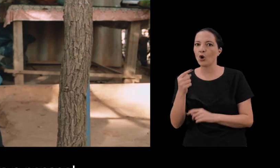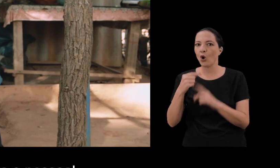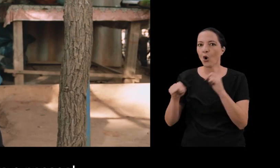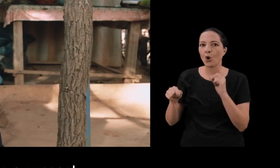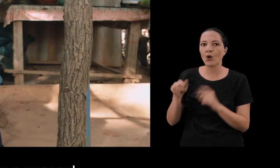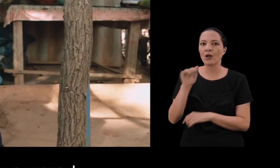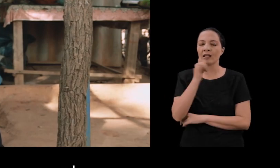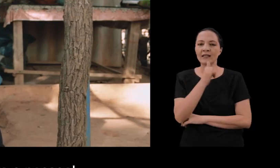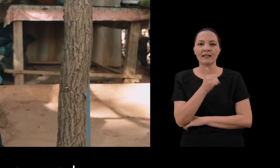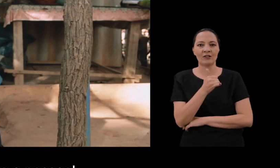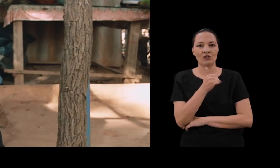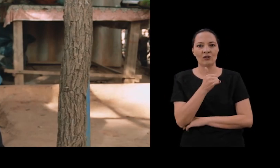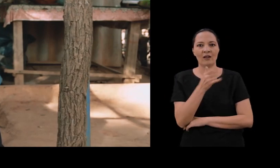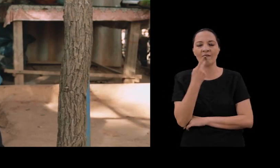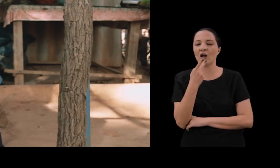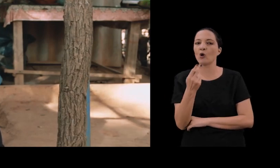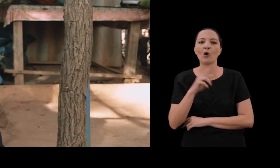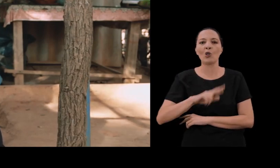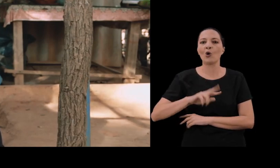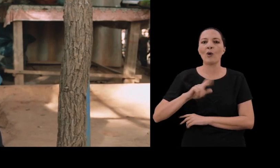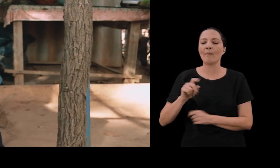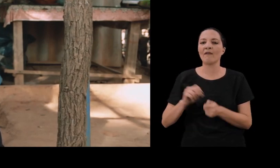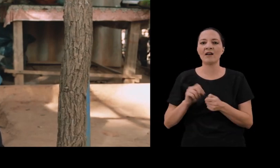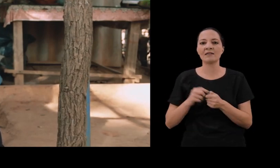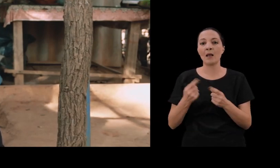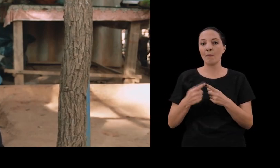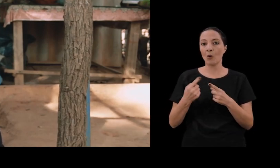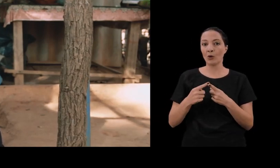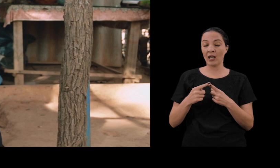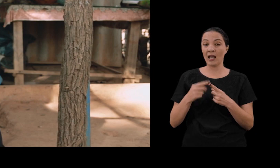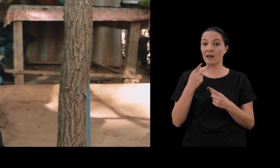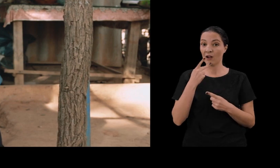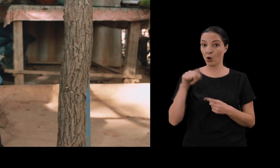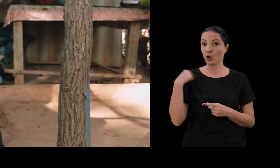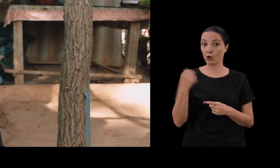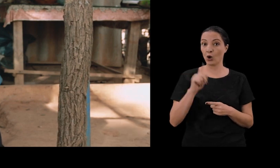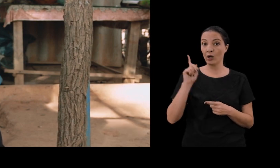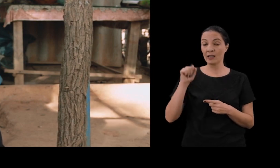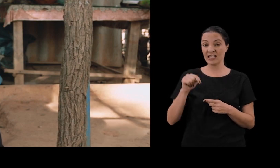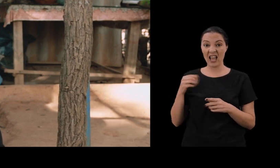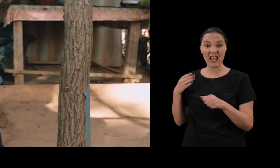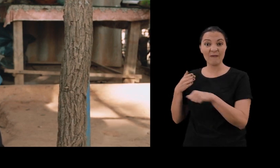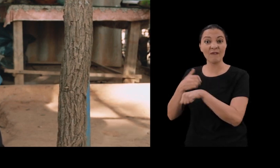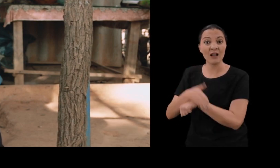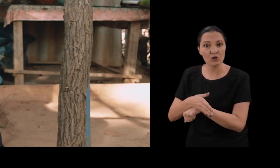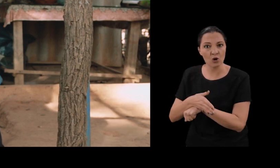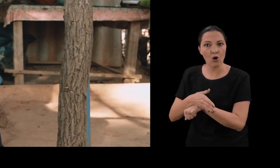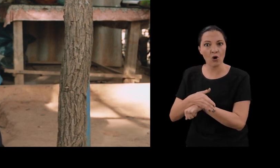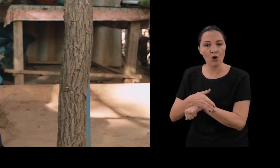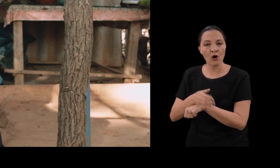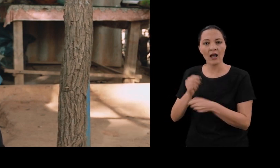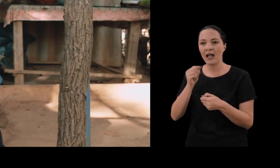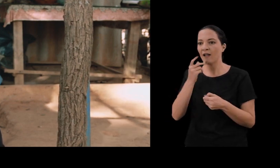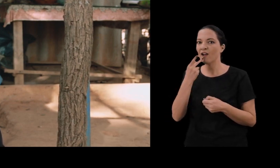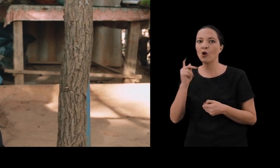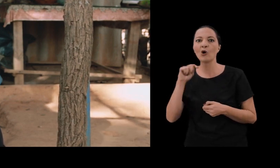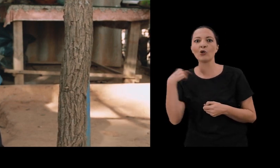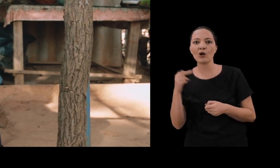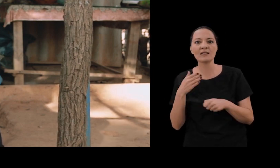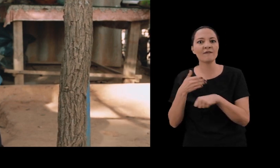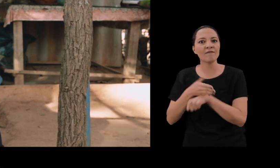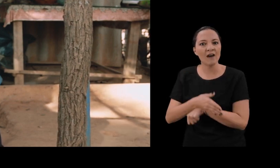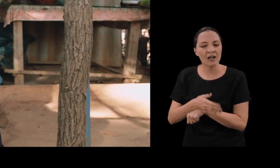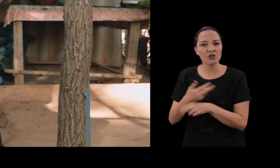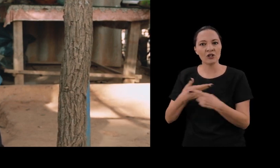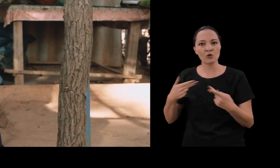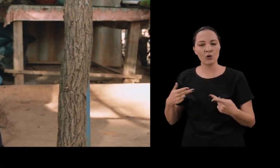o pessoal estava aqui ligando a energia, não é para ligar, porque está numa... Chamou a nossa ocupação de invasão, trata nós como